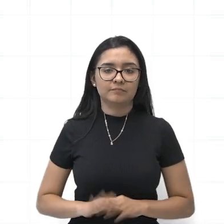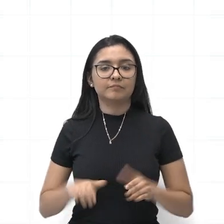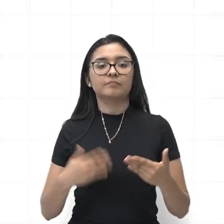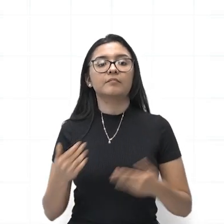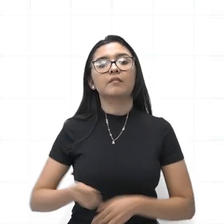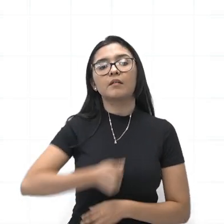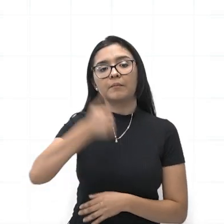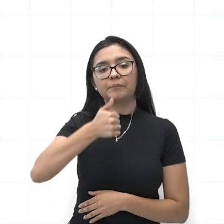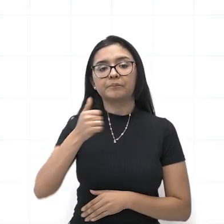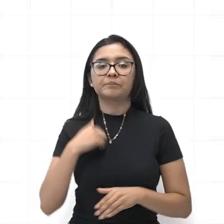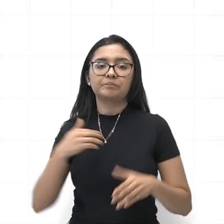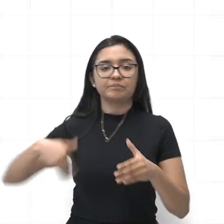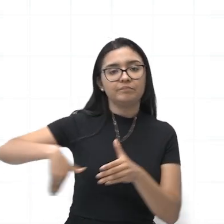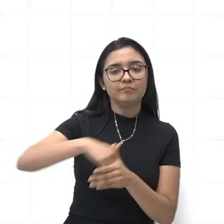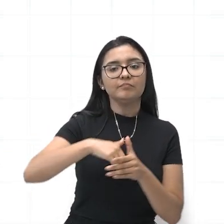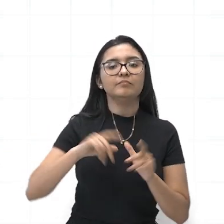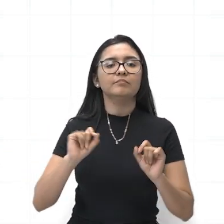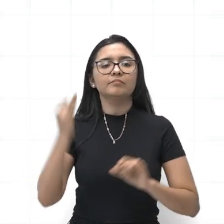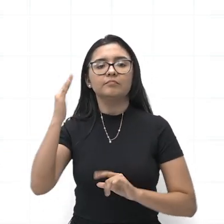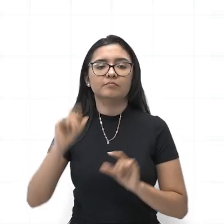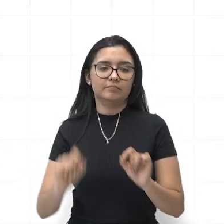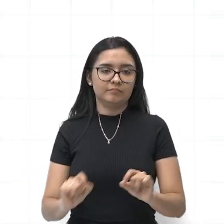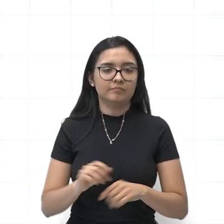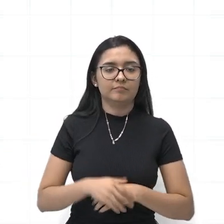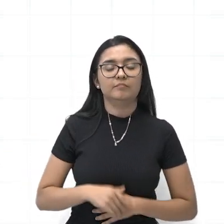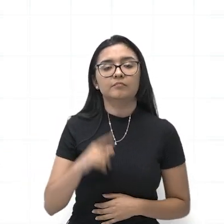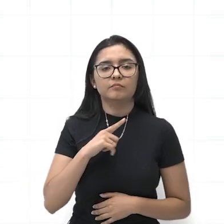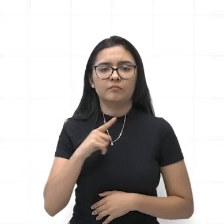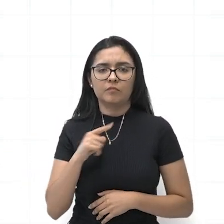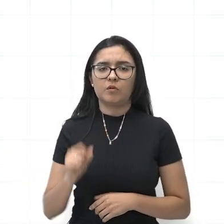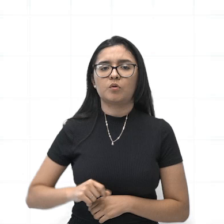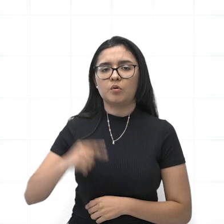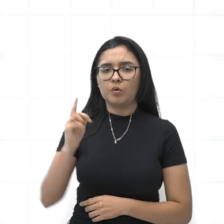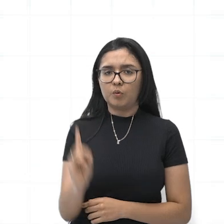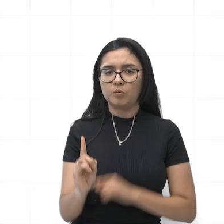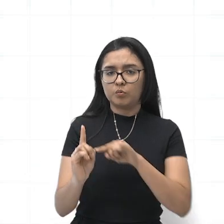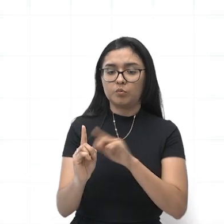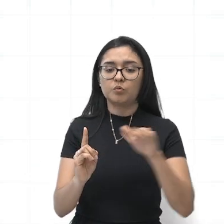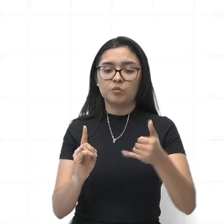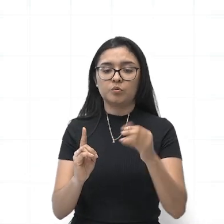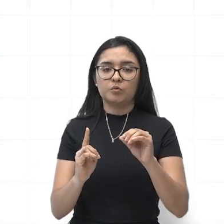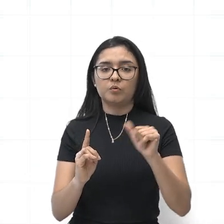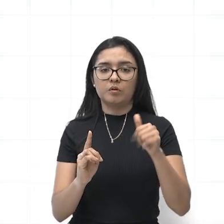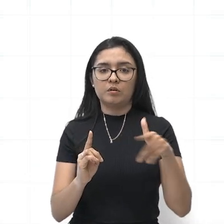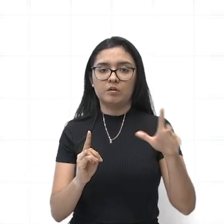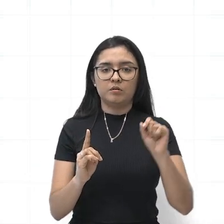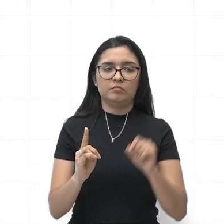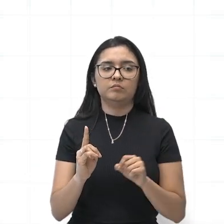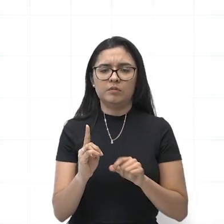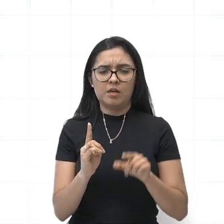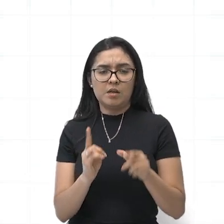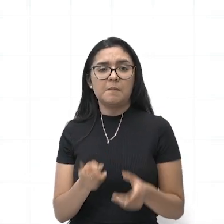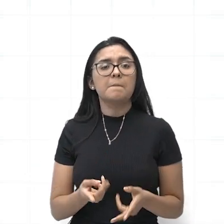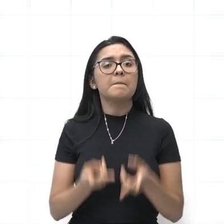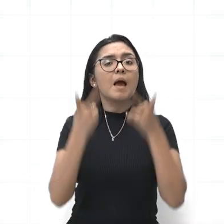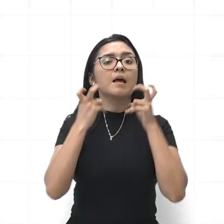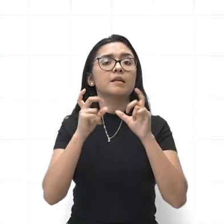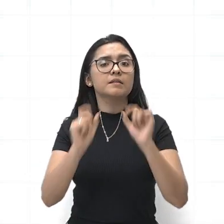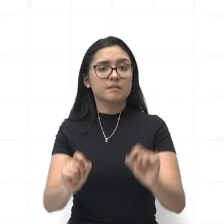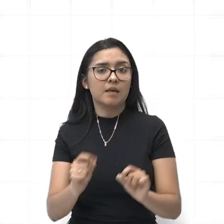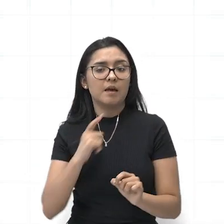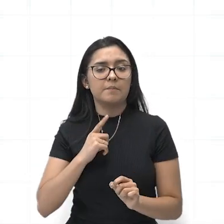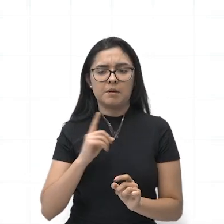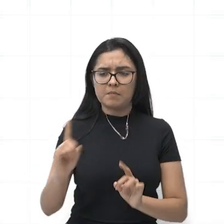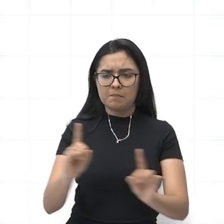No primeiro toque, que vai acontecer assim que o João toca na bola, seus olhos captam a posição